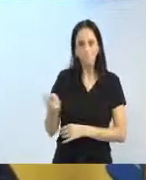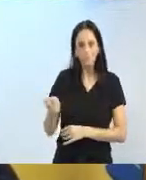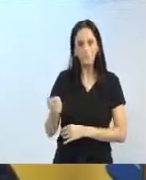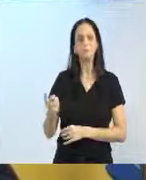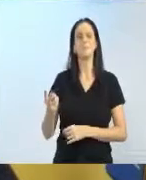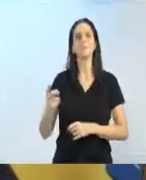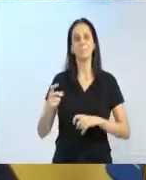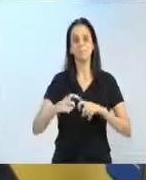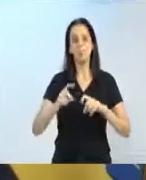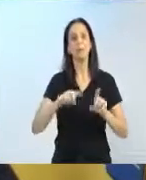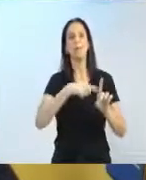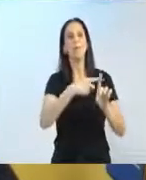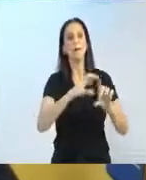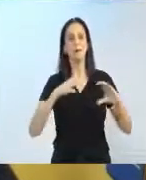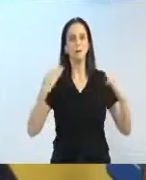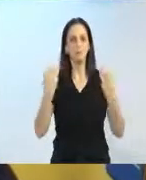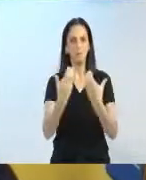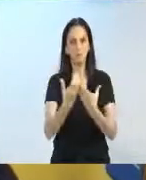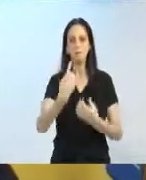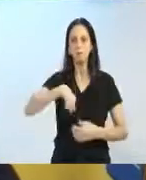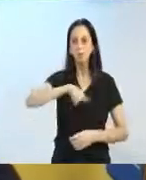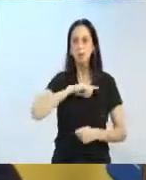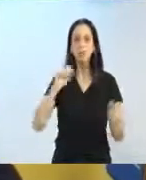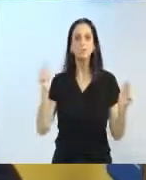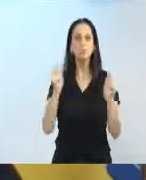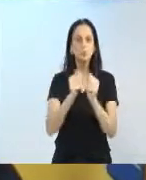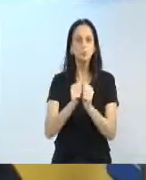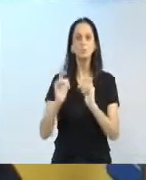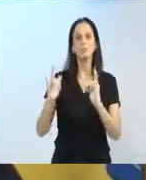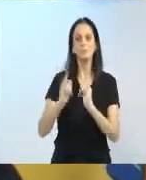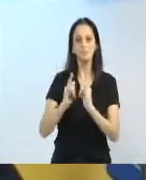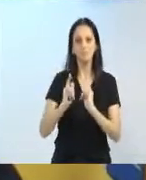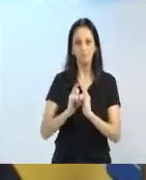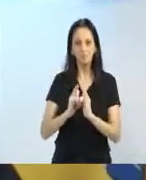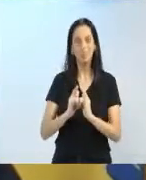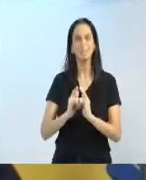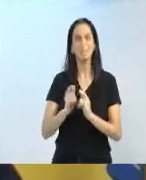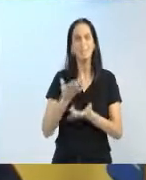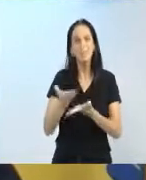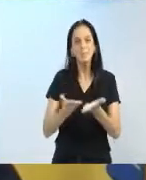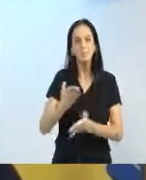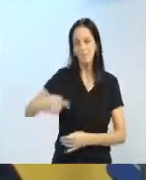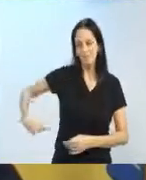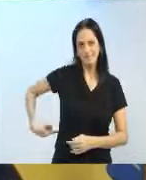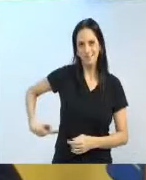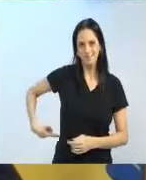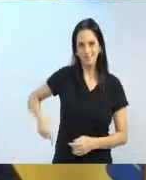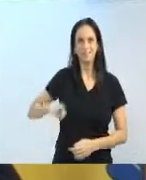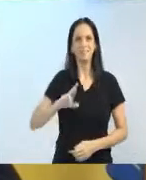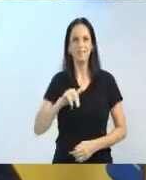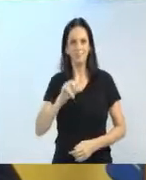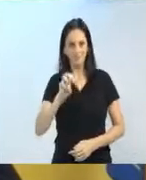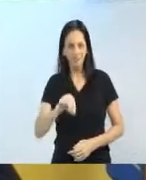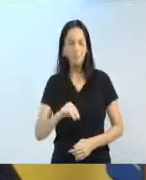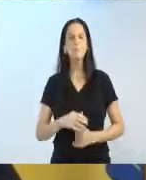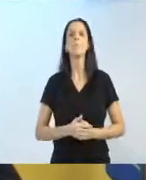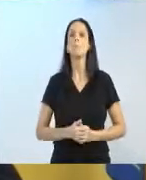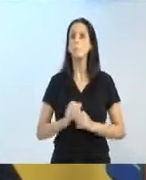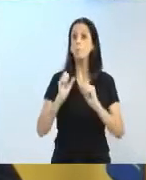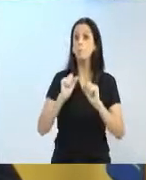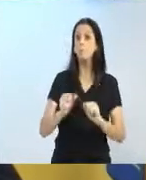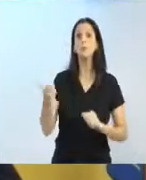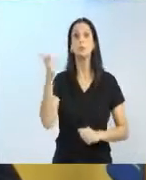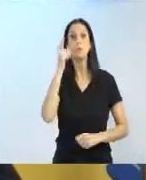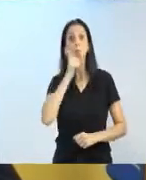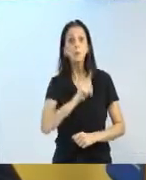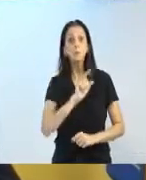uma forma geral, trabalhando junto com a Renal Vida, é que nós possamos trabalhar com um ambulatório de